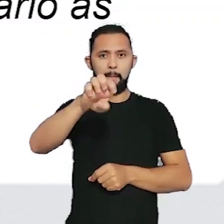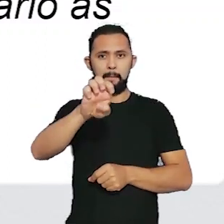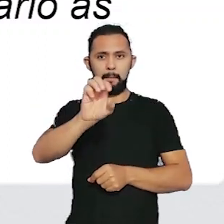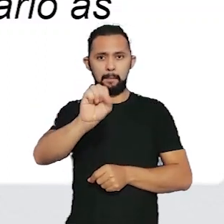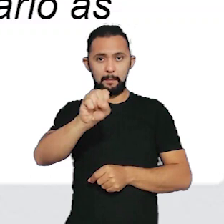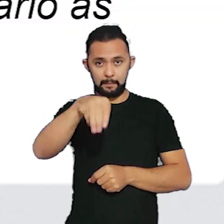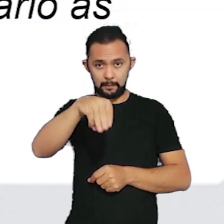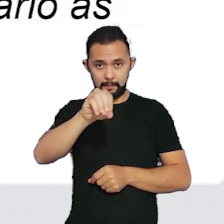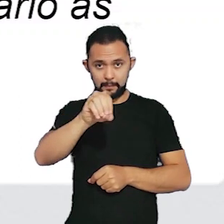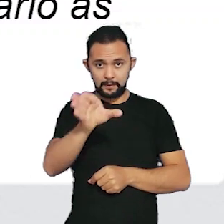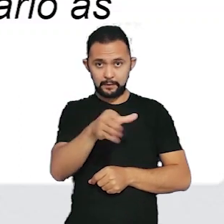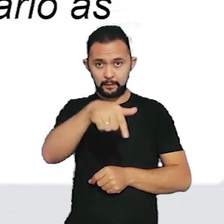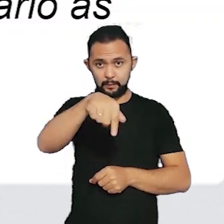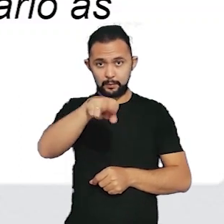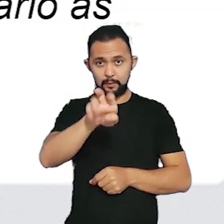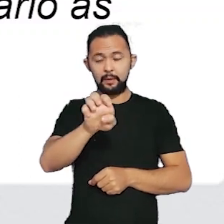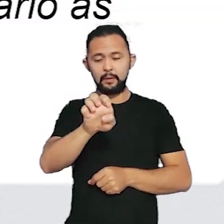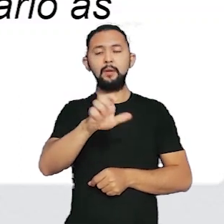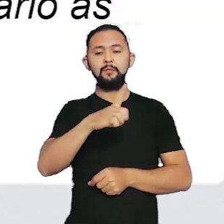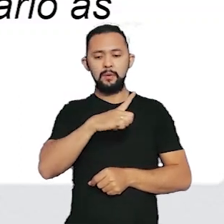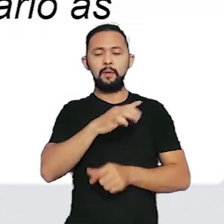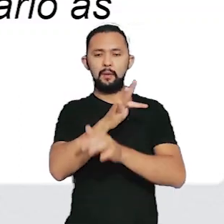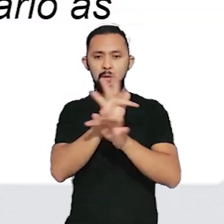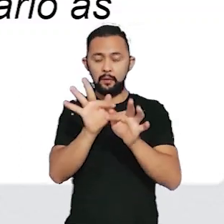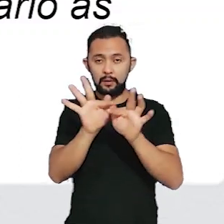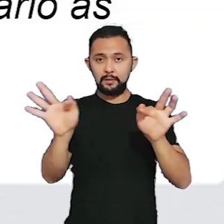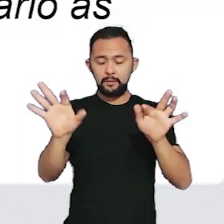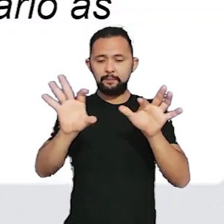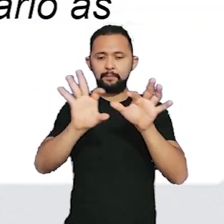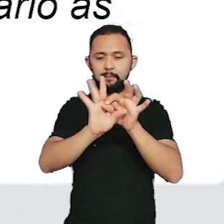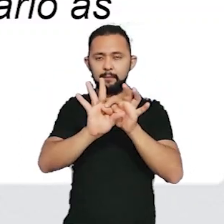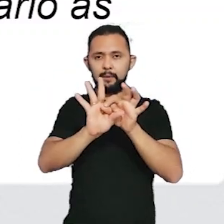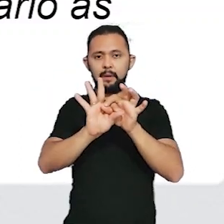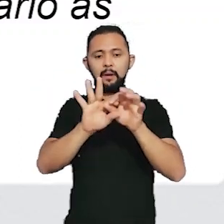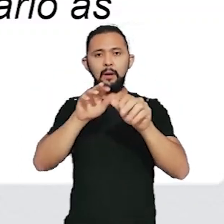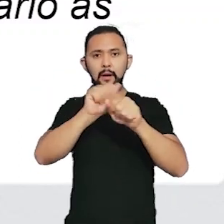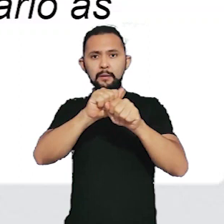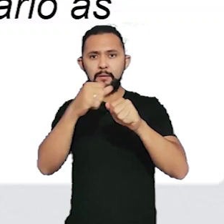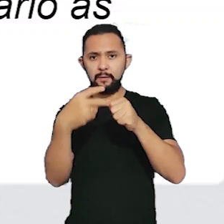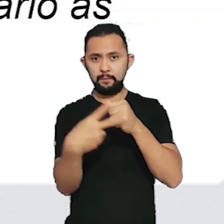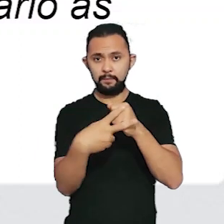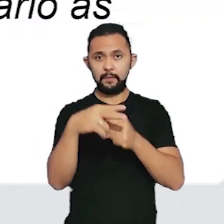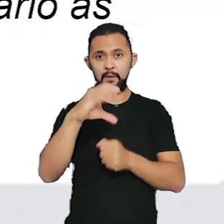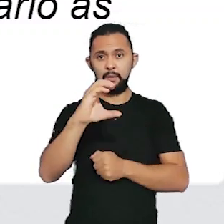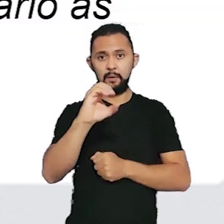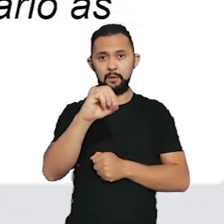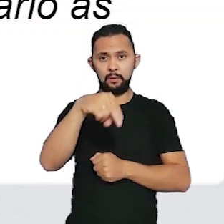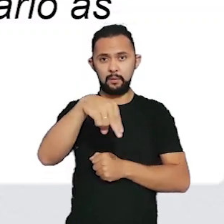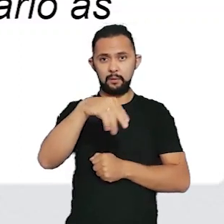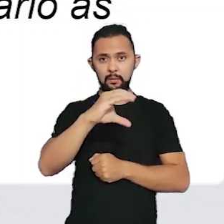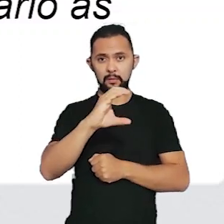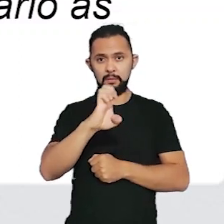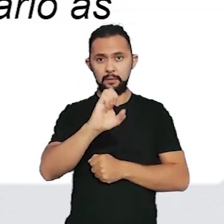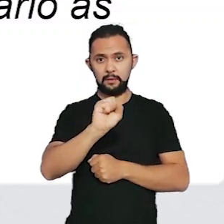subordinada adverbial concessiva, e onde não aparece o conectivo, eu chamo de